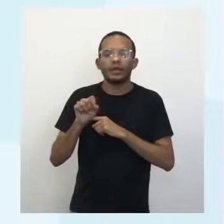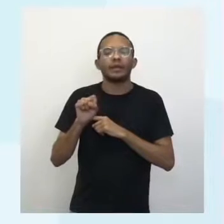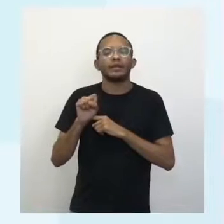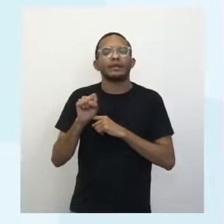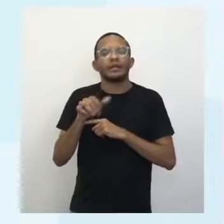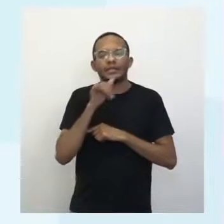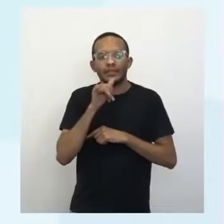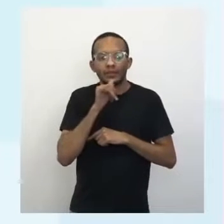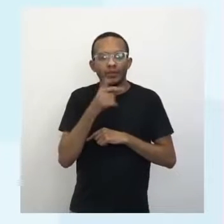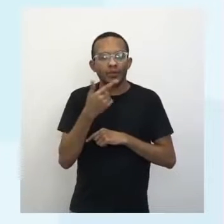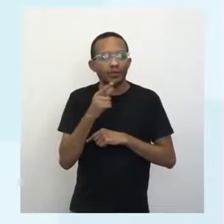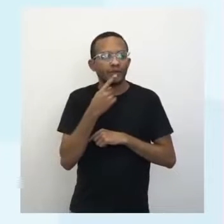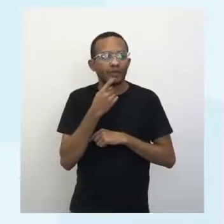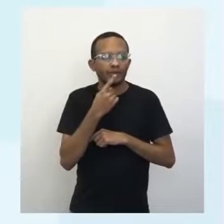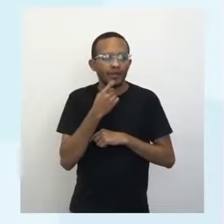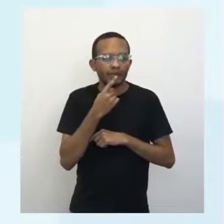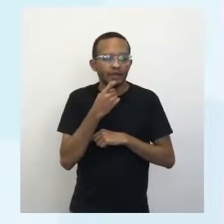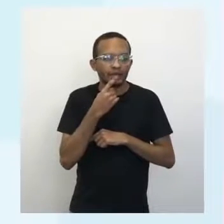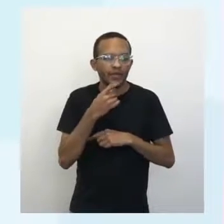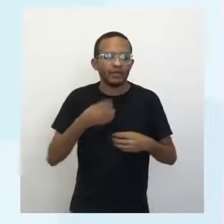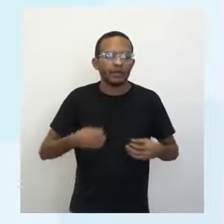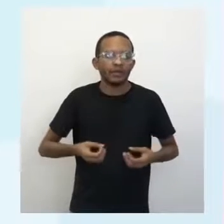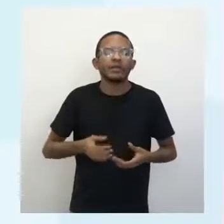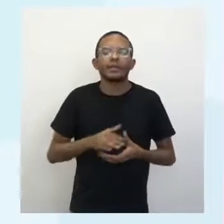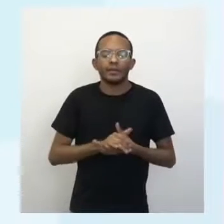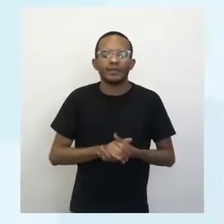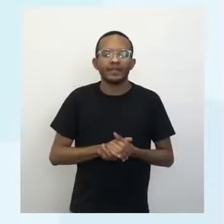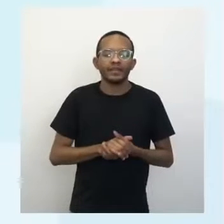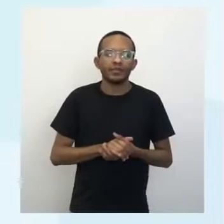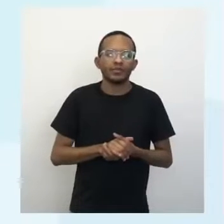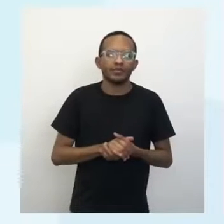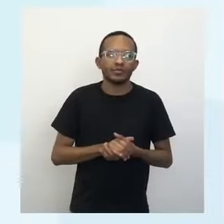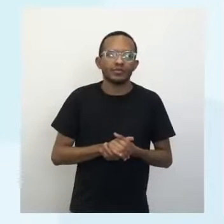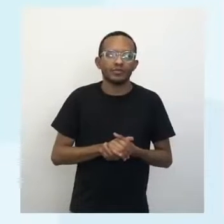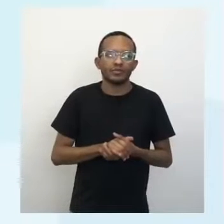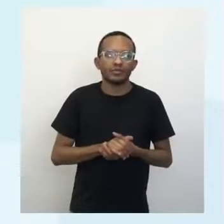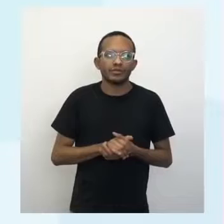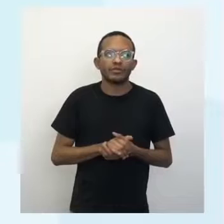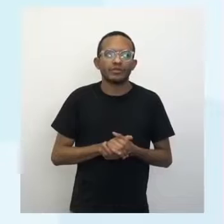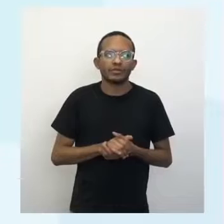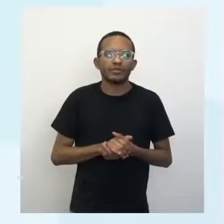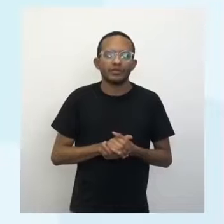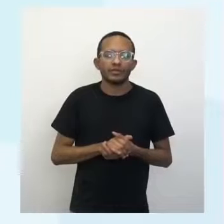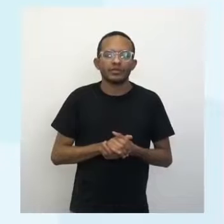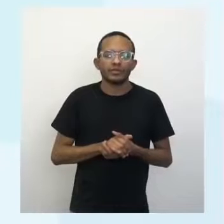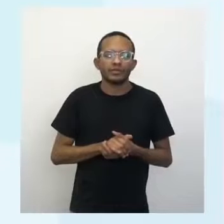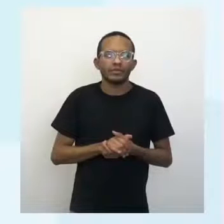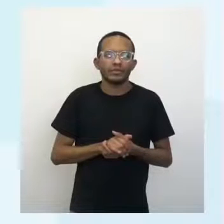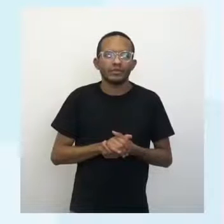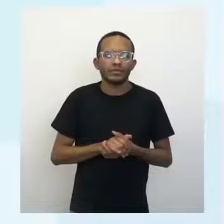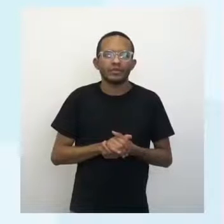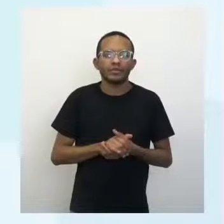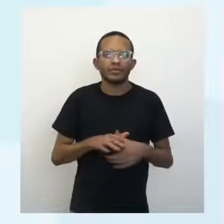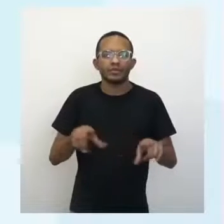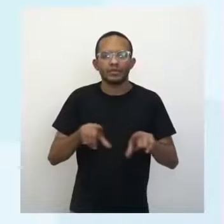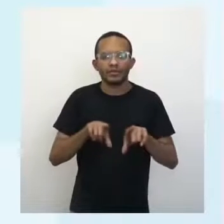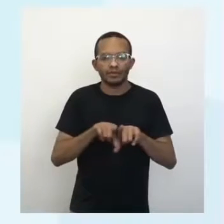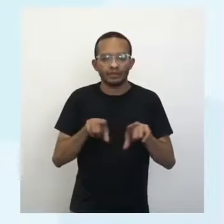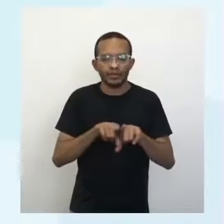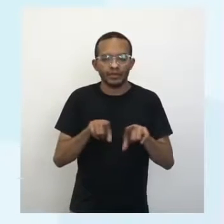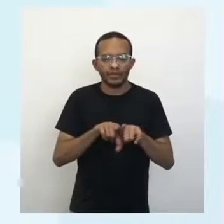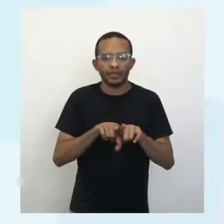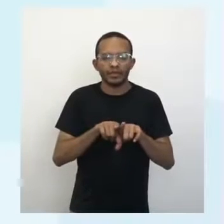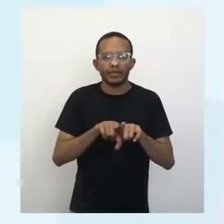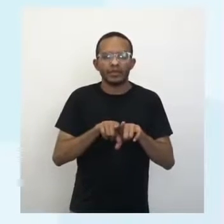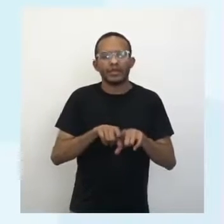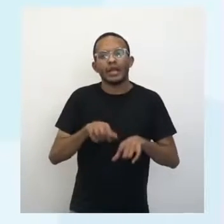vermelhinho e vou colocar um cromossomo azulzinho, tá bom? Vamos fazer assim,